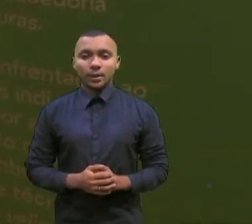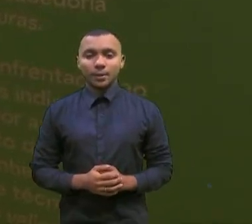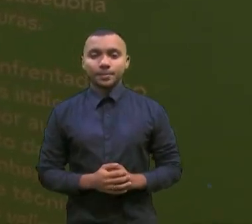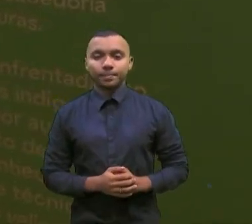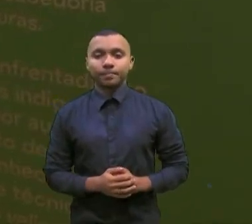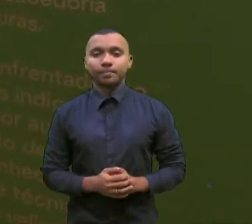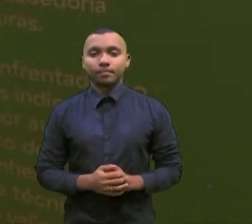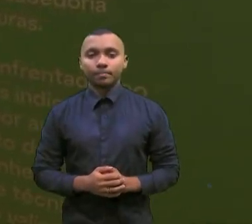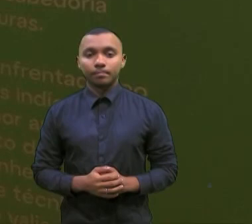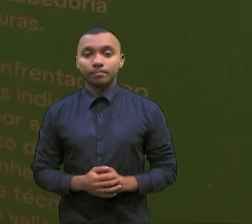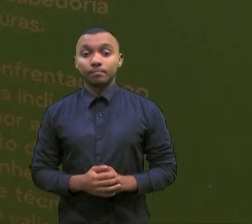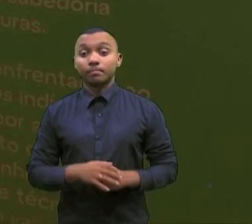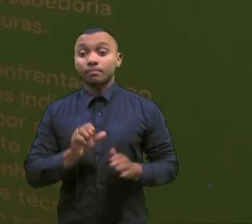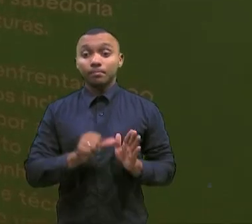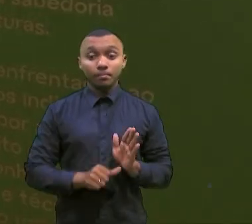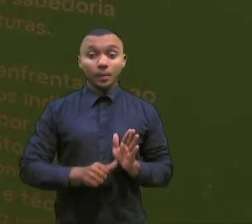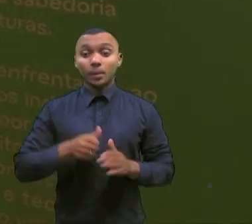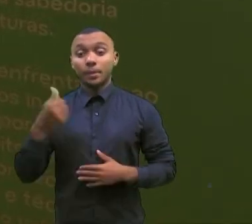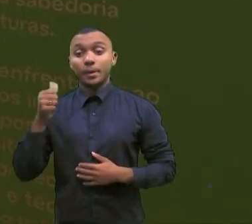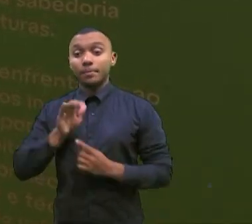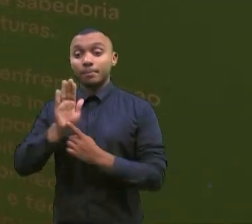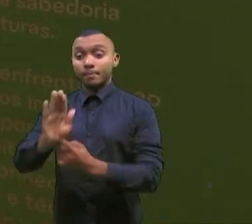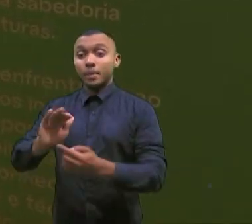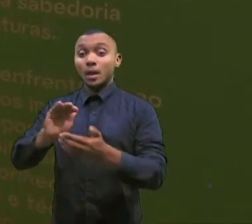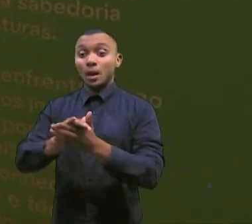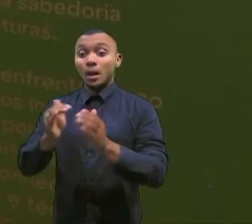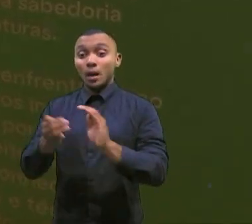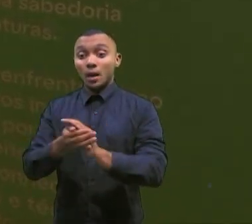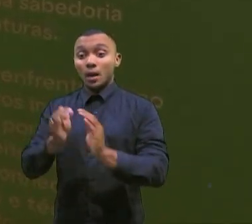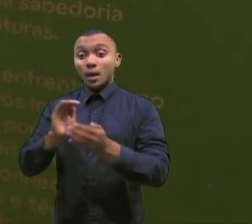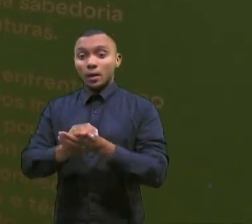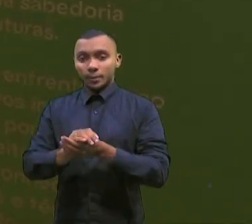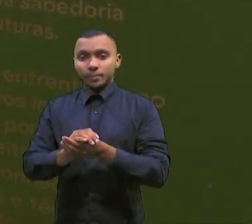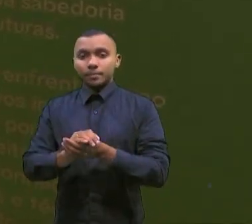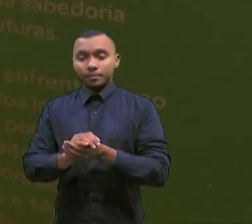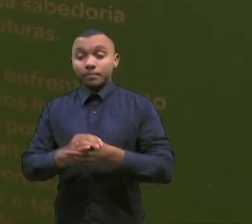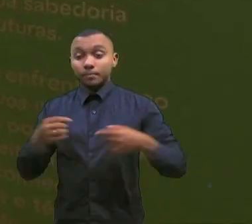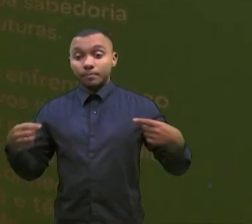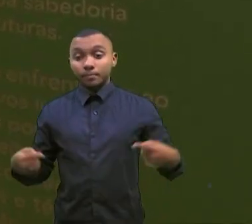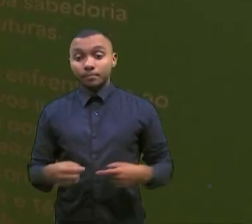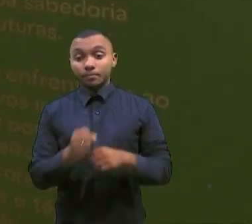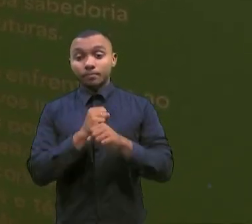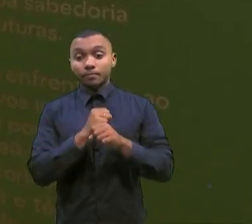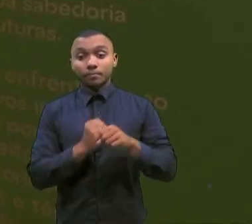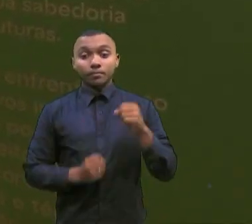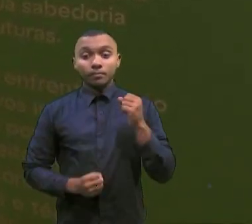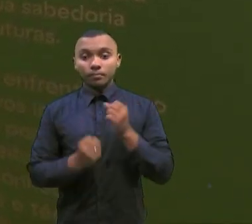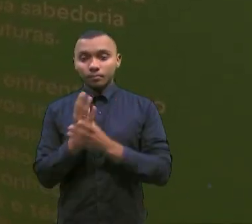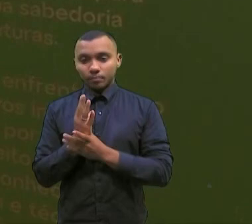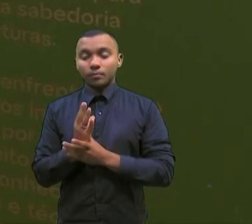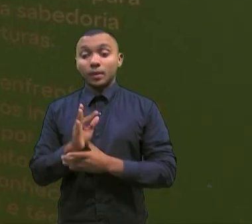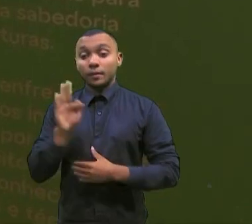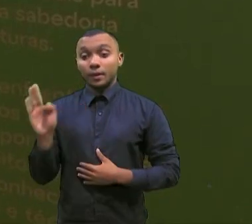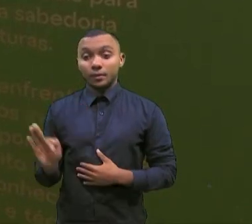que a primeira edição da Unifor Plástica foi exatamente um ano de criação da Universidade de